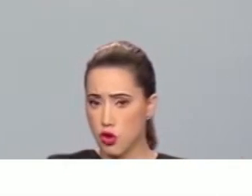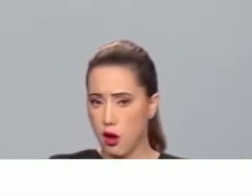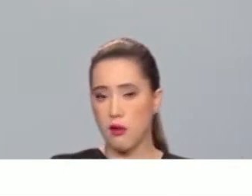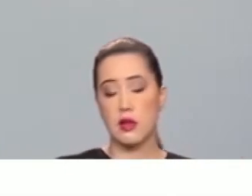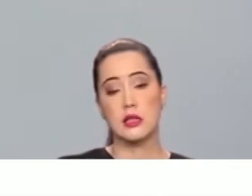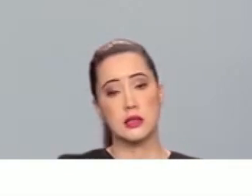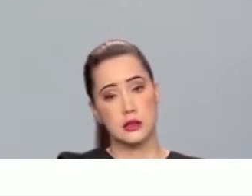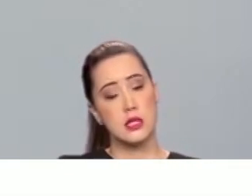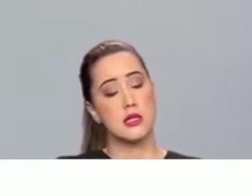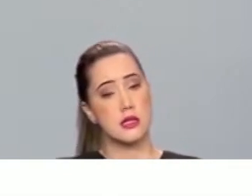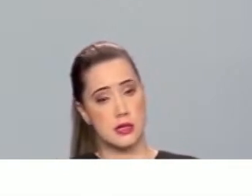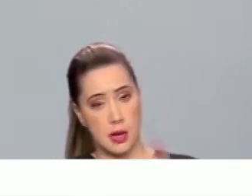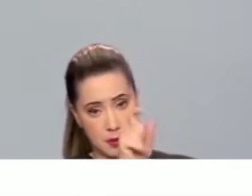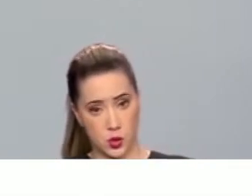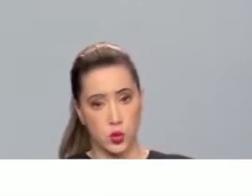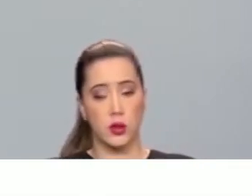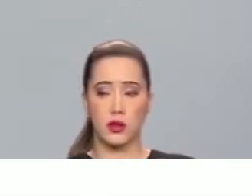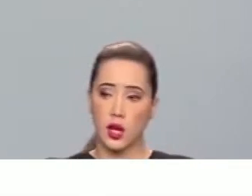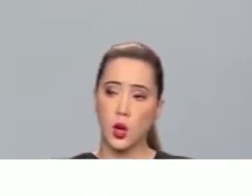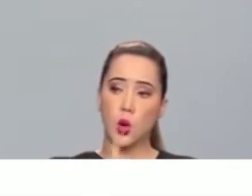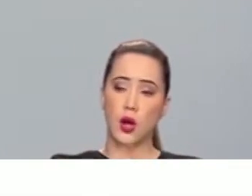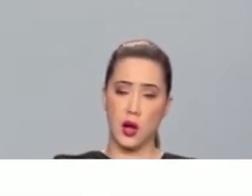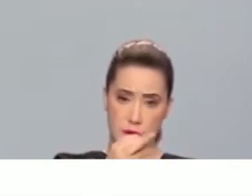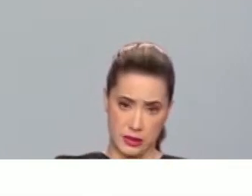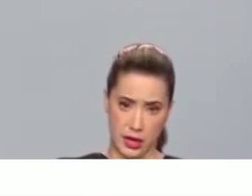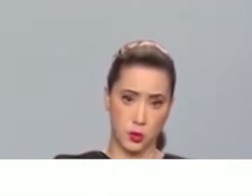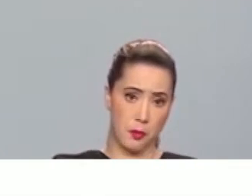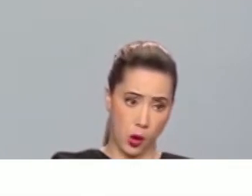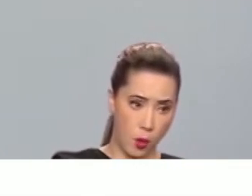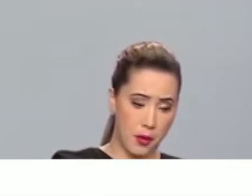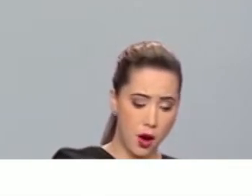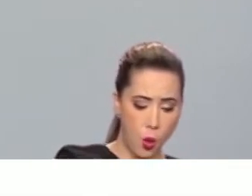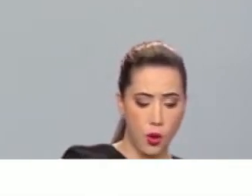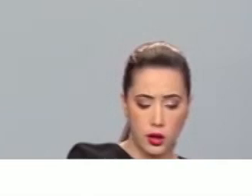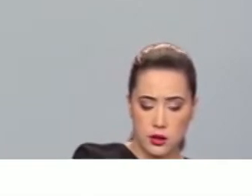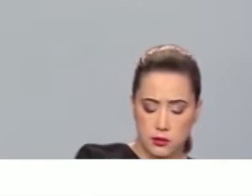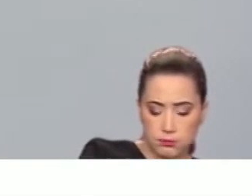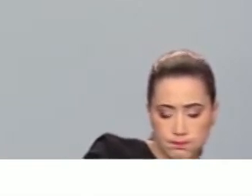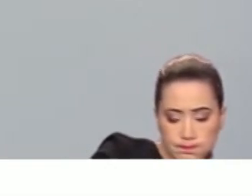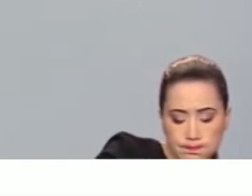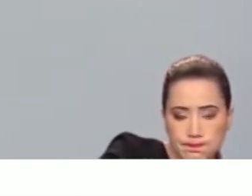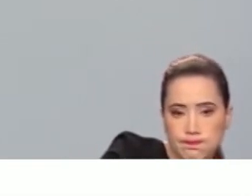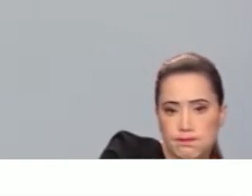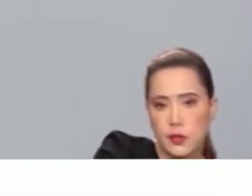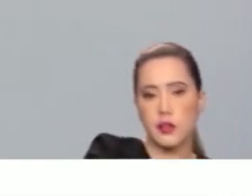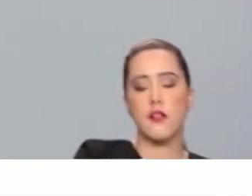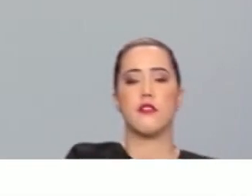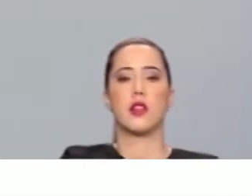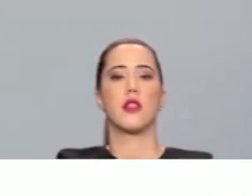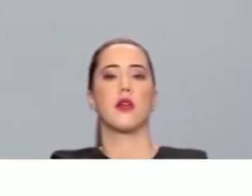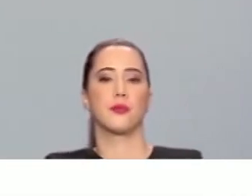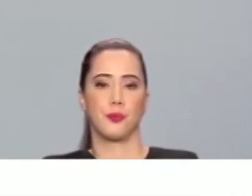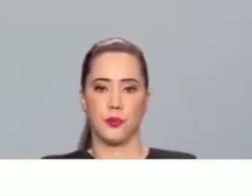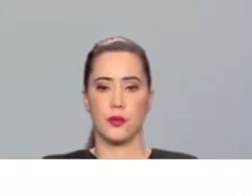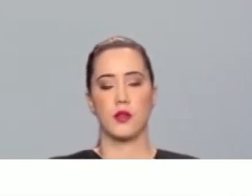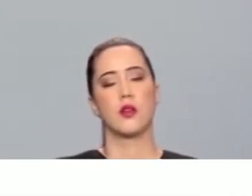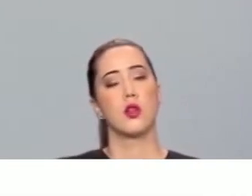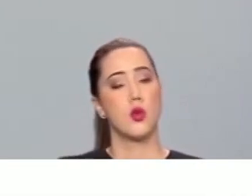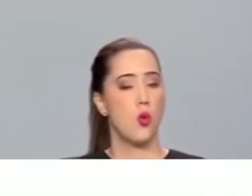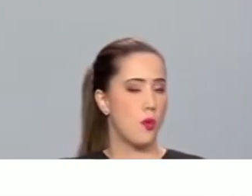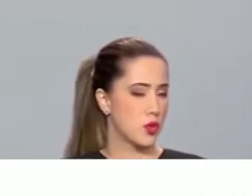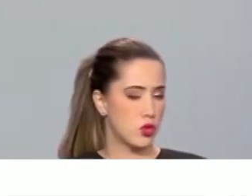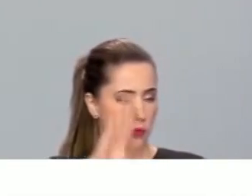tem recurso para organizar a sua produção e vender para o mercado também. Esse é um dos pilares, aumentar a produção de